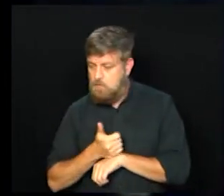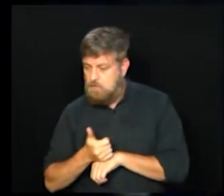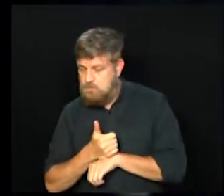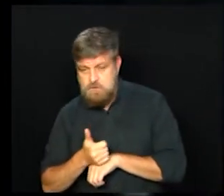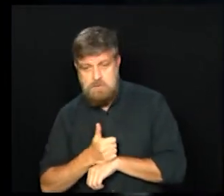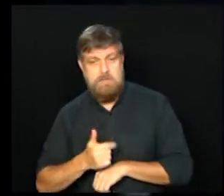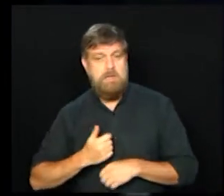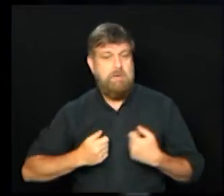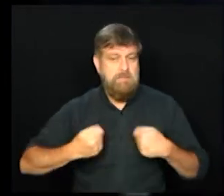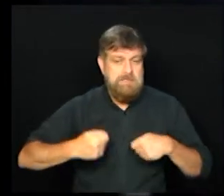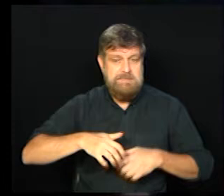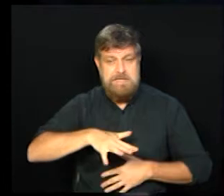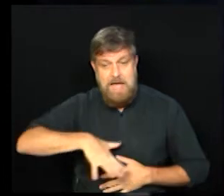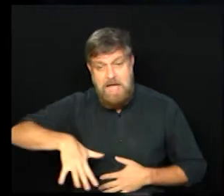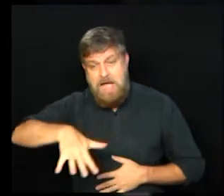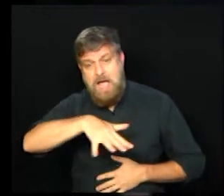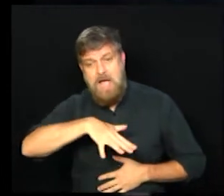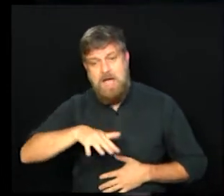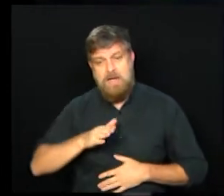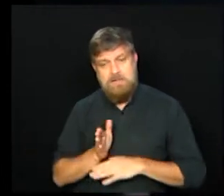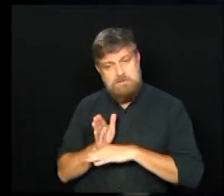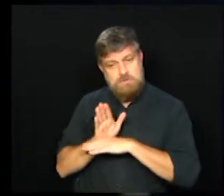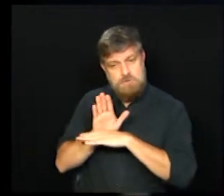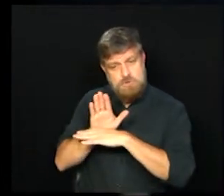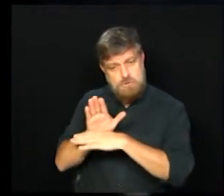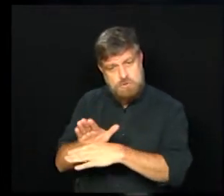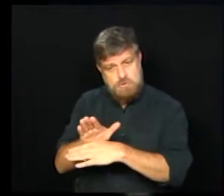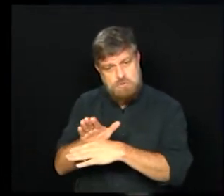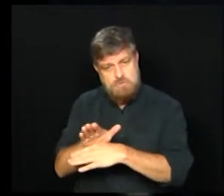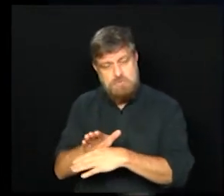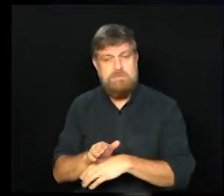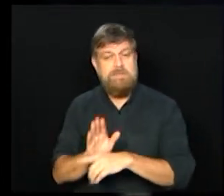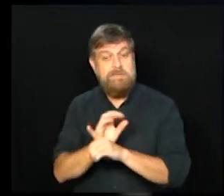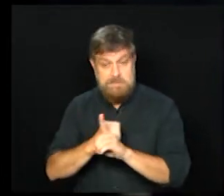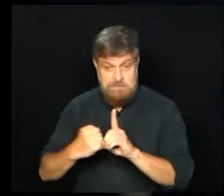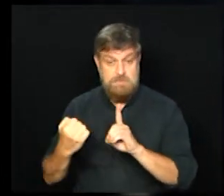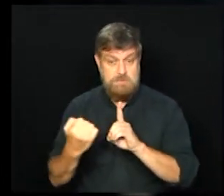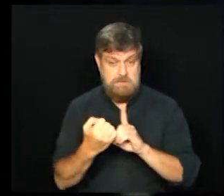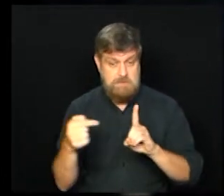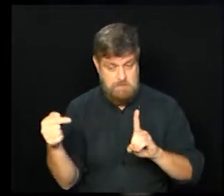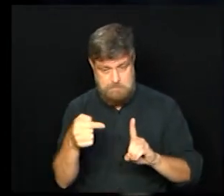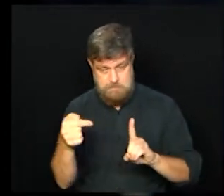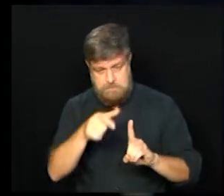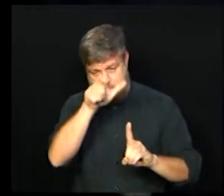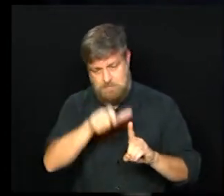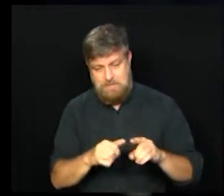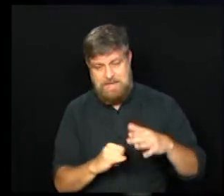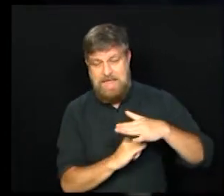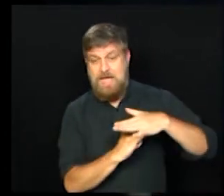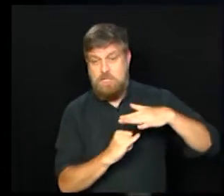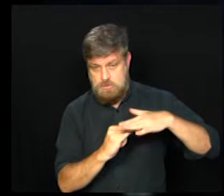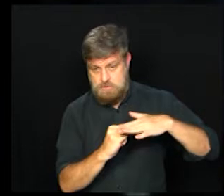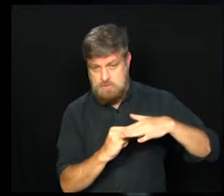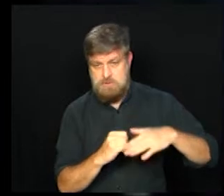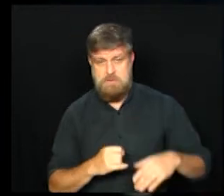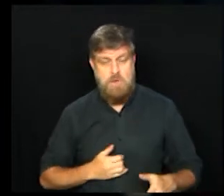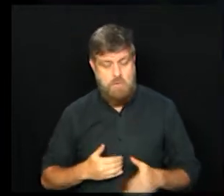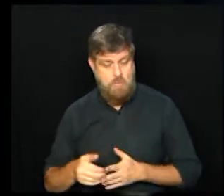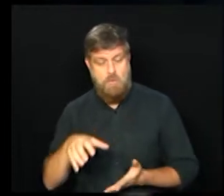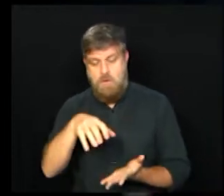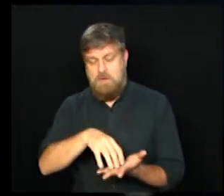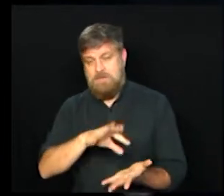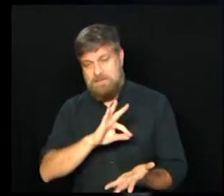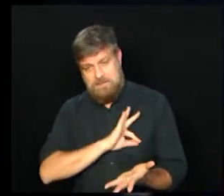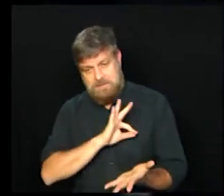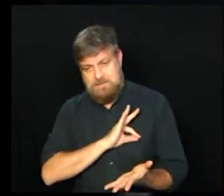serviço de prestação, no serviço social, né, no sentido da instituição, seja na delegacia,